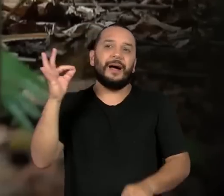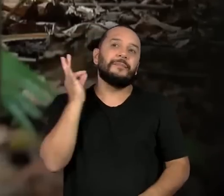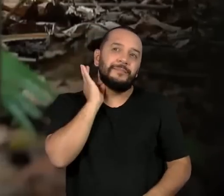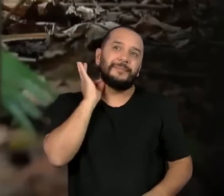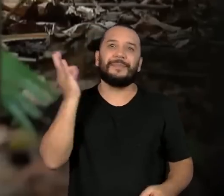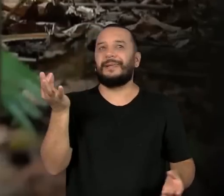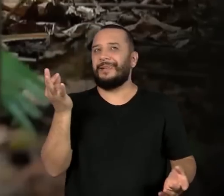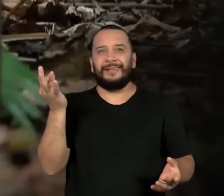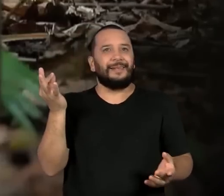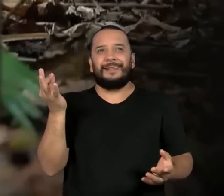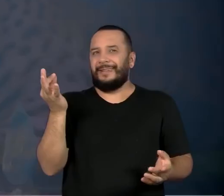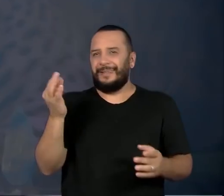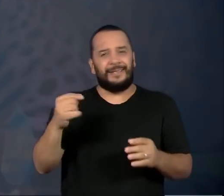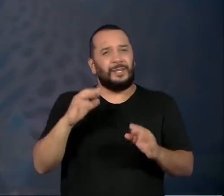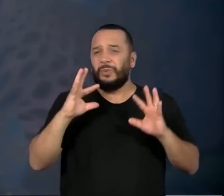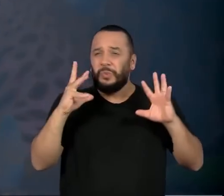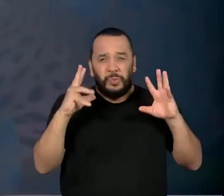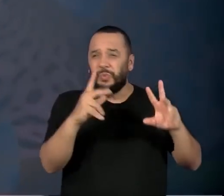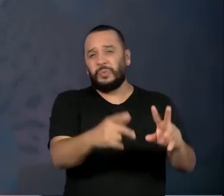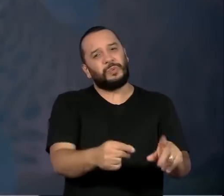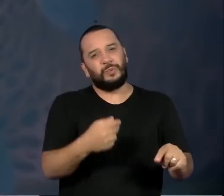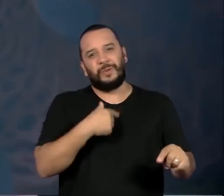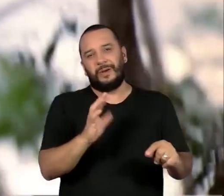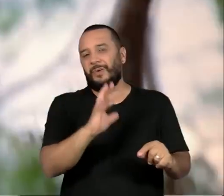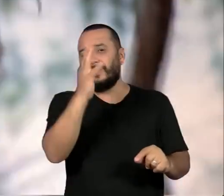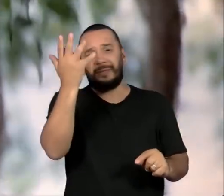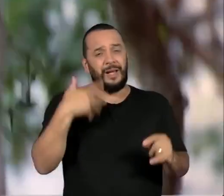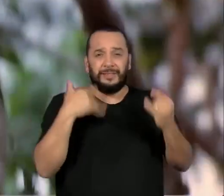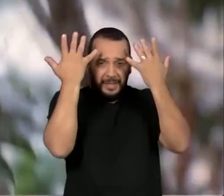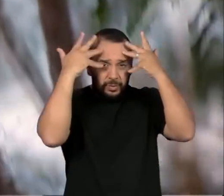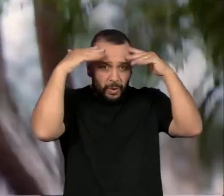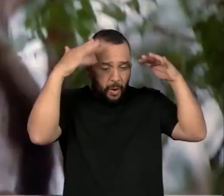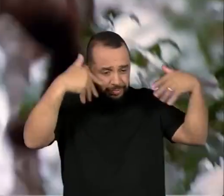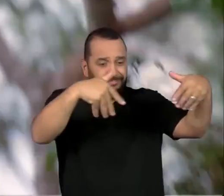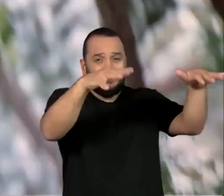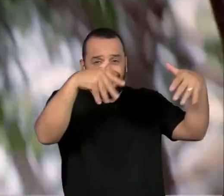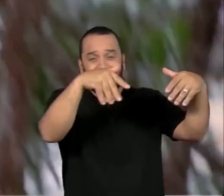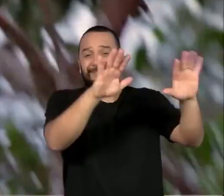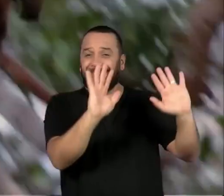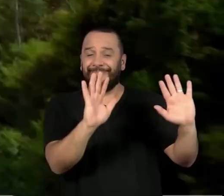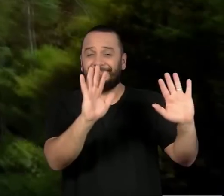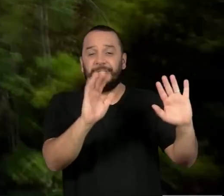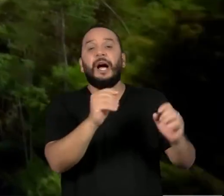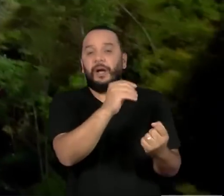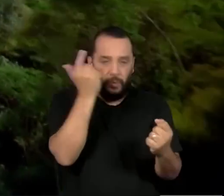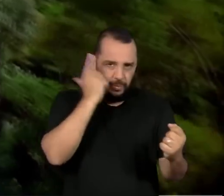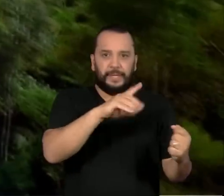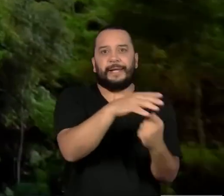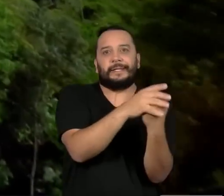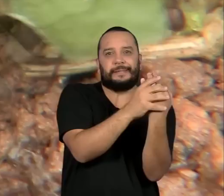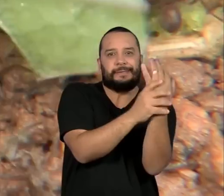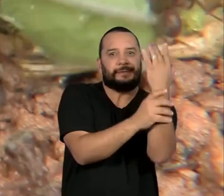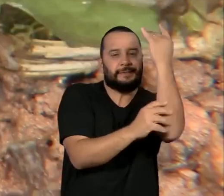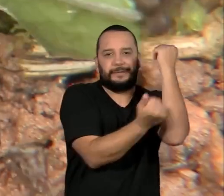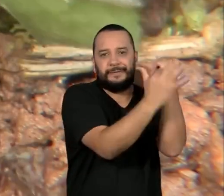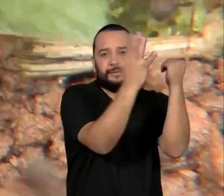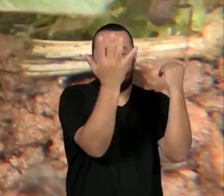vespas, na polinização, tudo isso acontece com uma enorme eficiência. E a floresta secundária cresce para